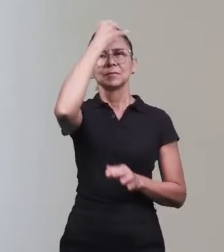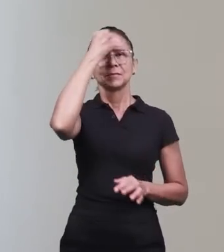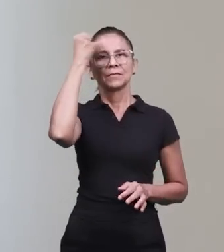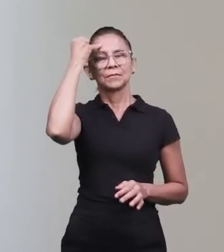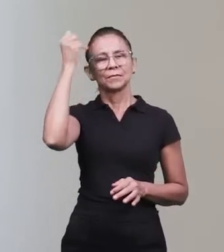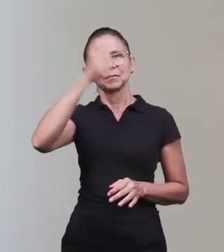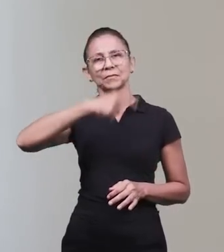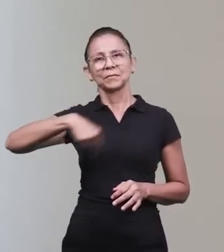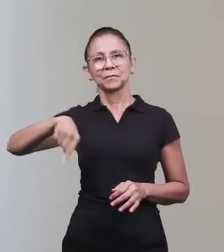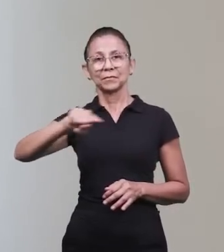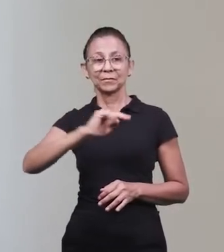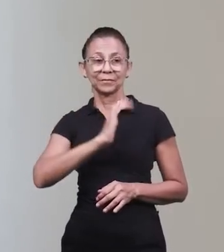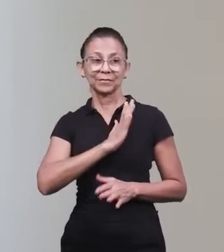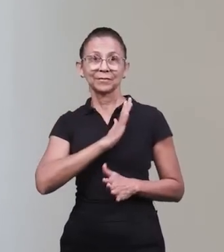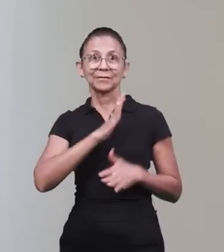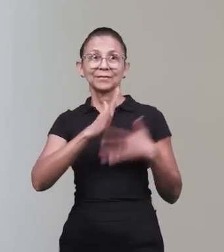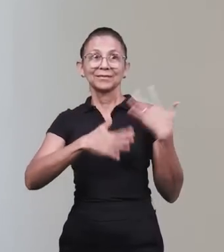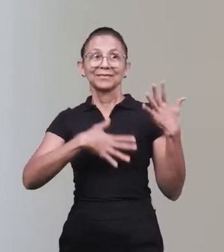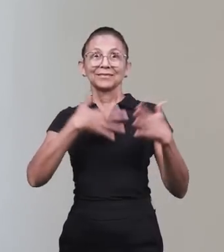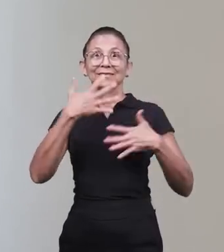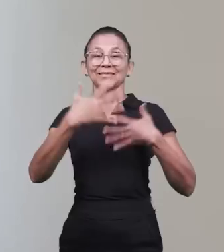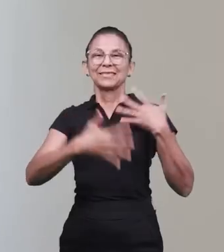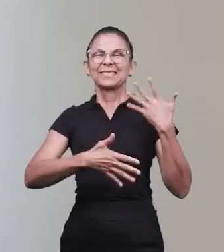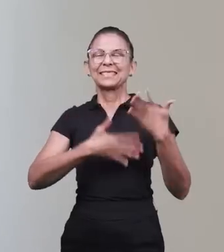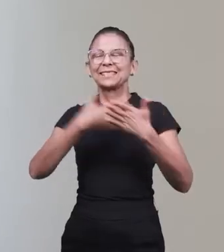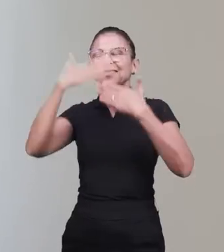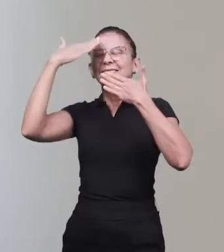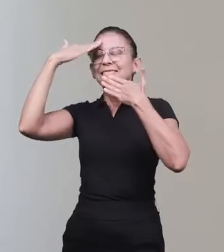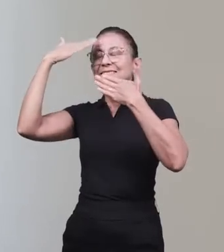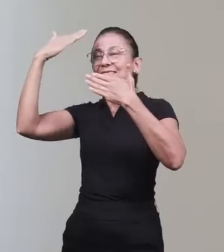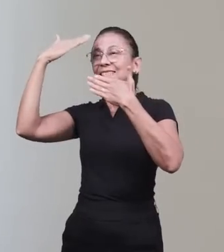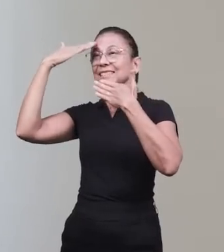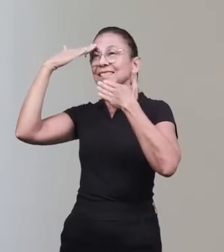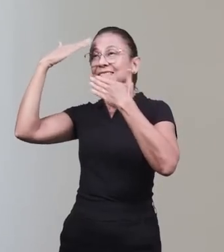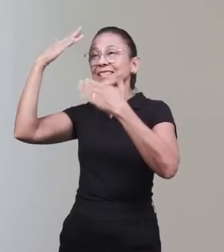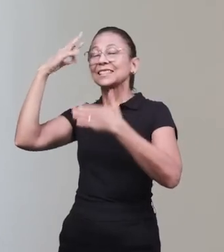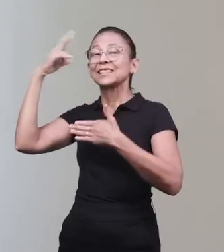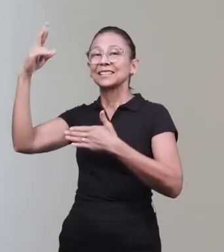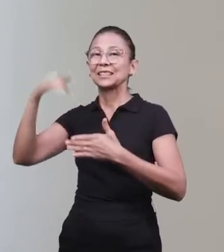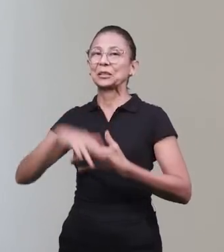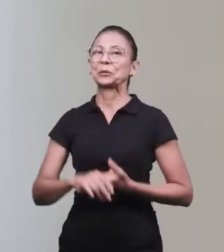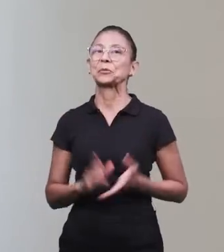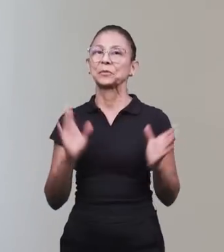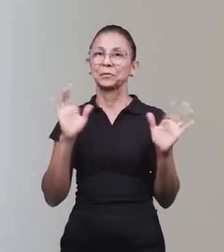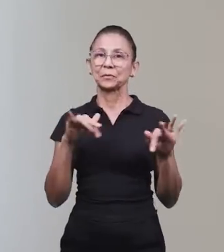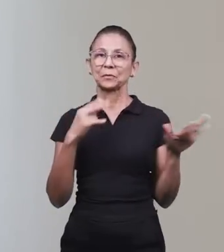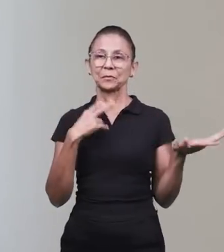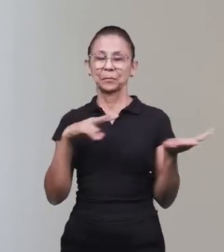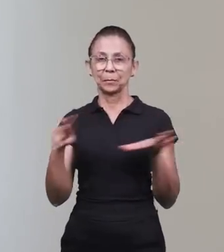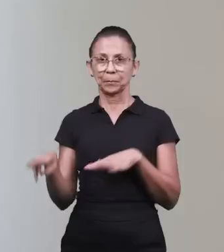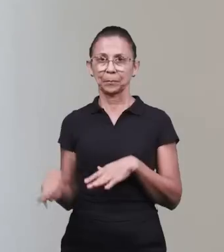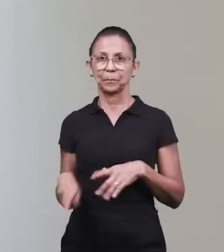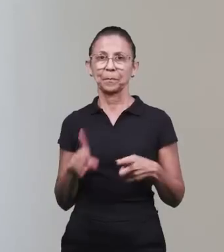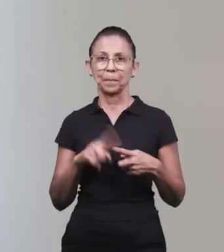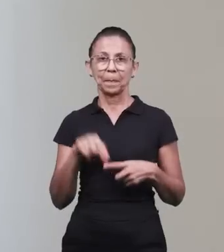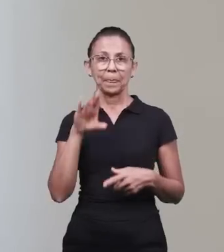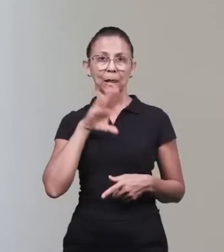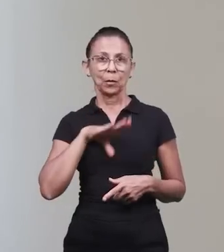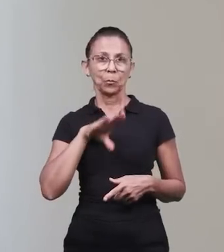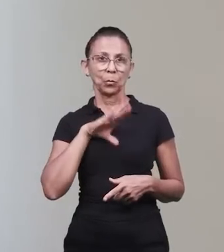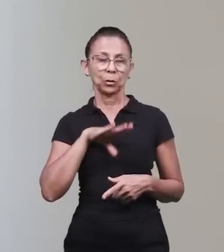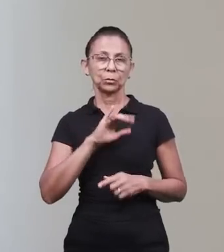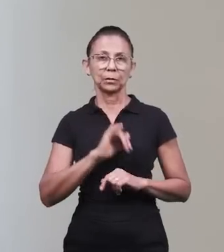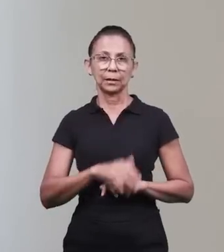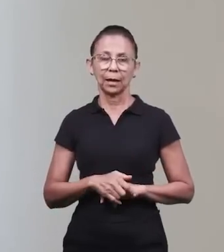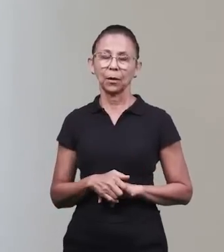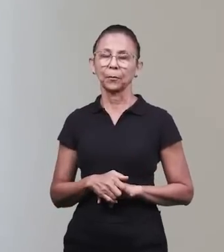nosso coração está cheio de gratidão e alegria com os eventos ocorridos neste final de semana. Em Portugal, as igrejas estiveram